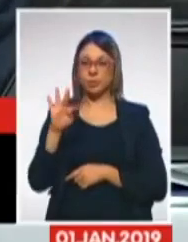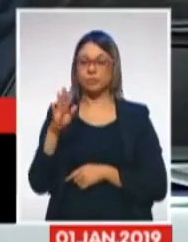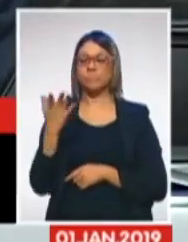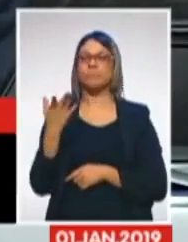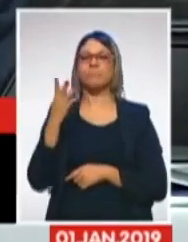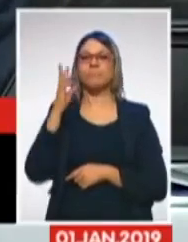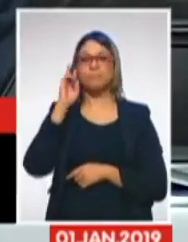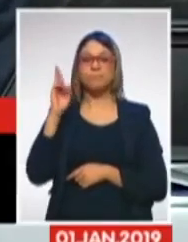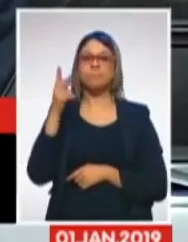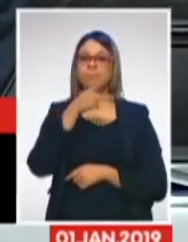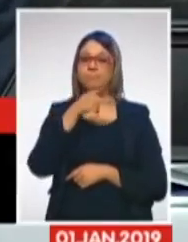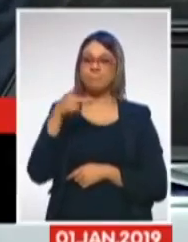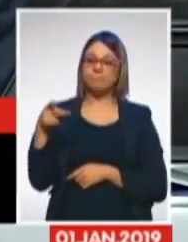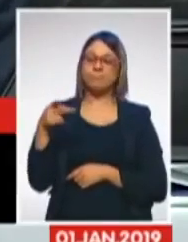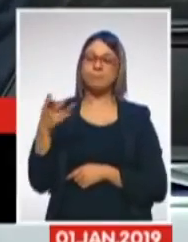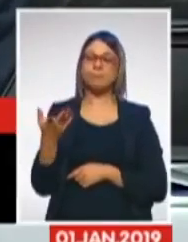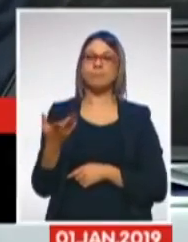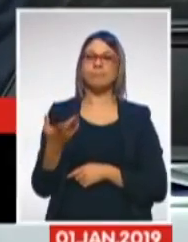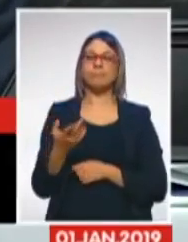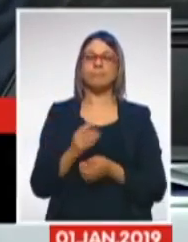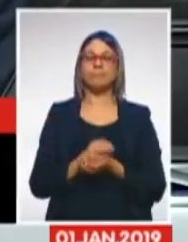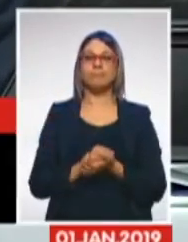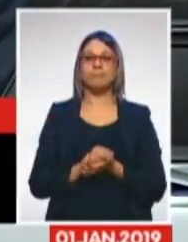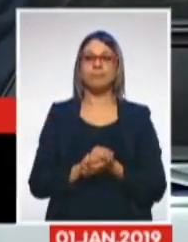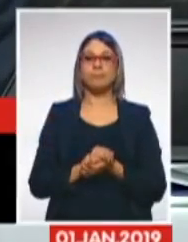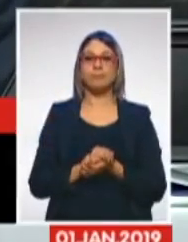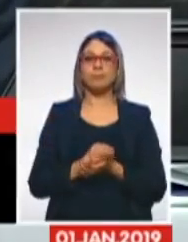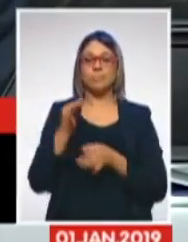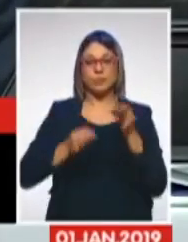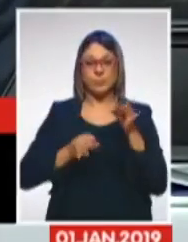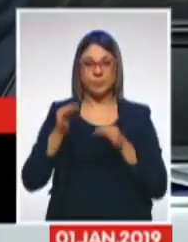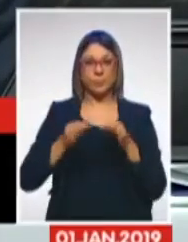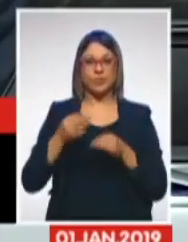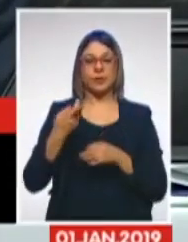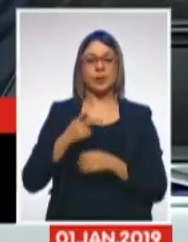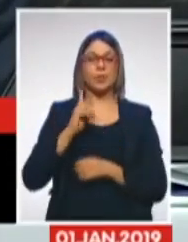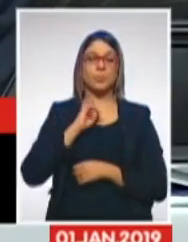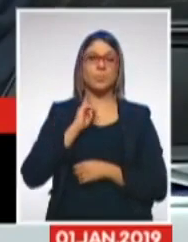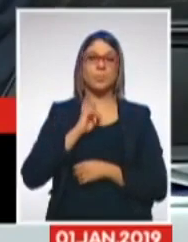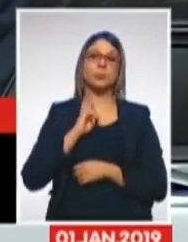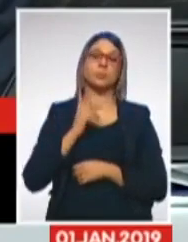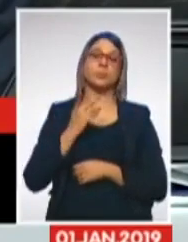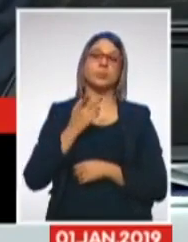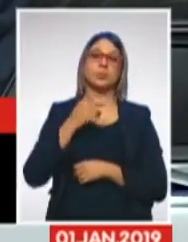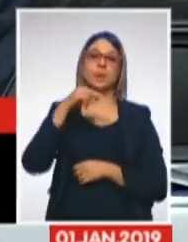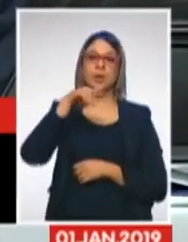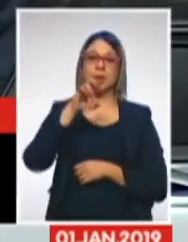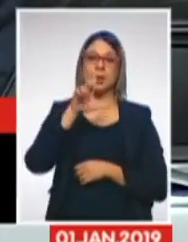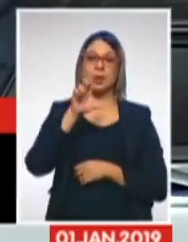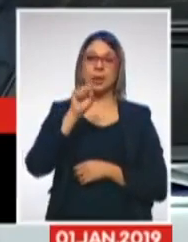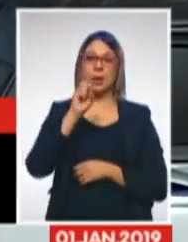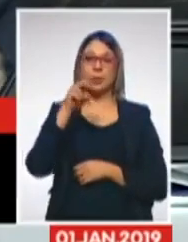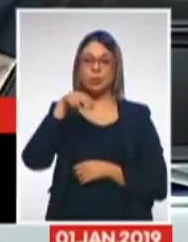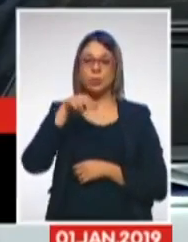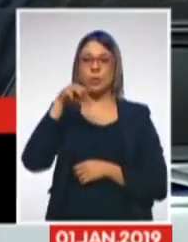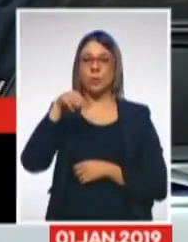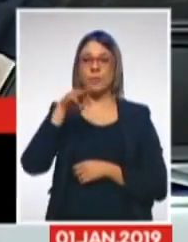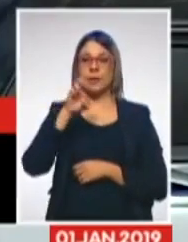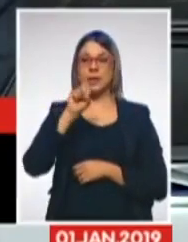Excelentíssimo senhor presidente do Tribunal de Justiça do Estado de Minas Gerais, desembargador Nelson Messias de